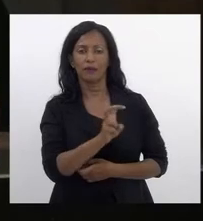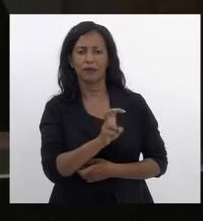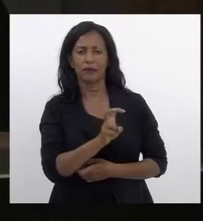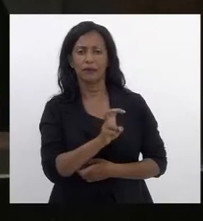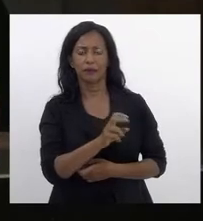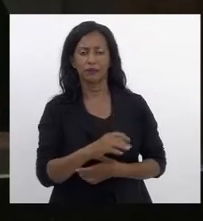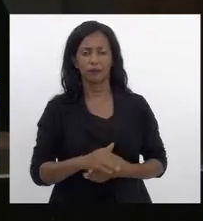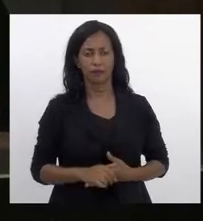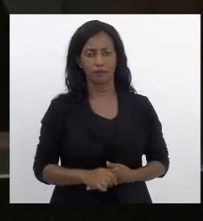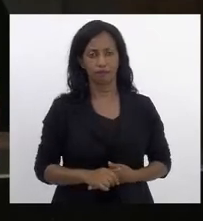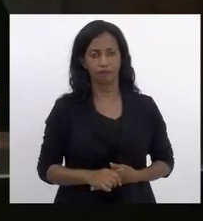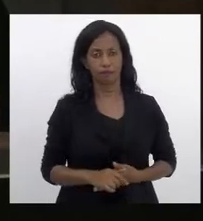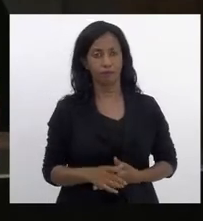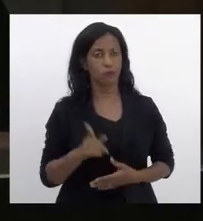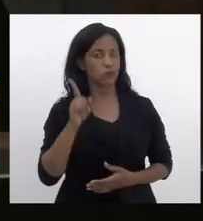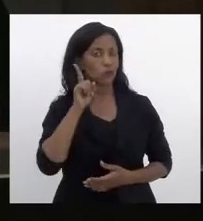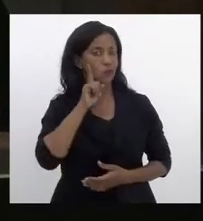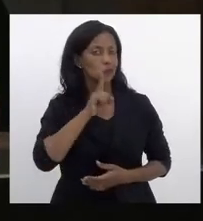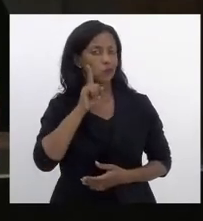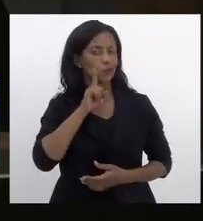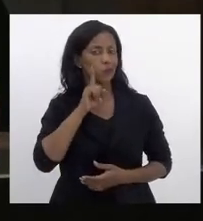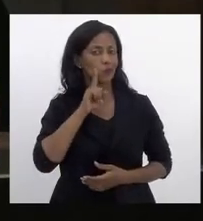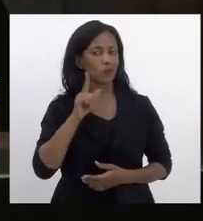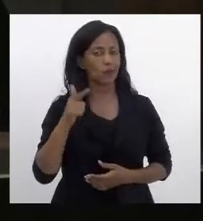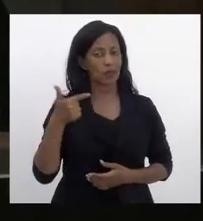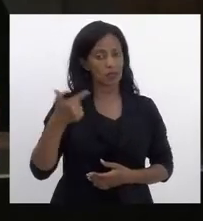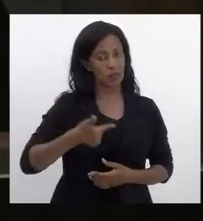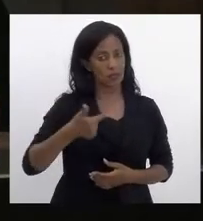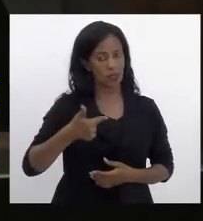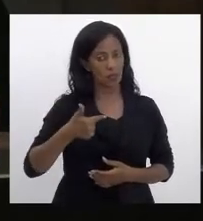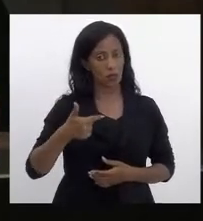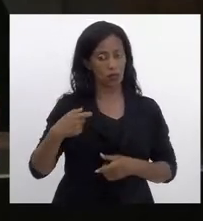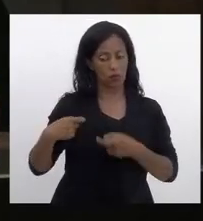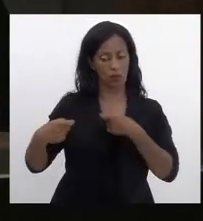2,46. Estados Unidos, ou melhor, Segunda Guerra Mundial,